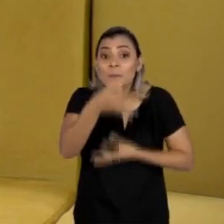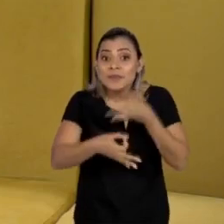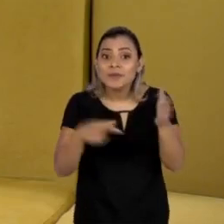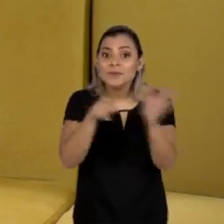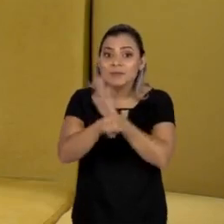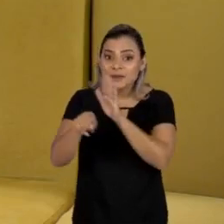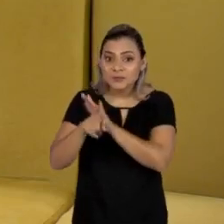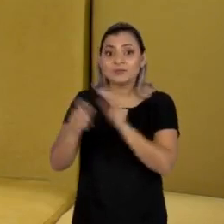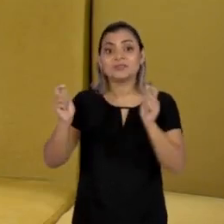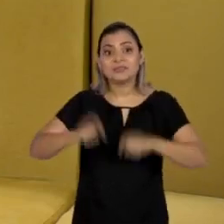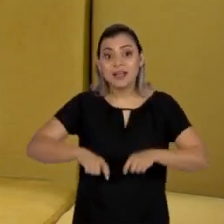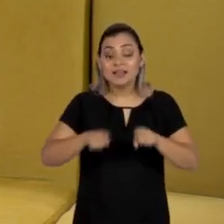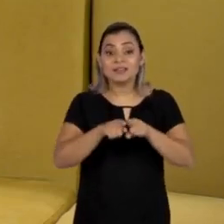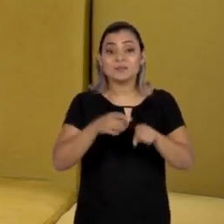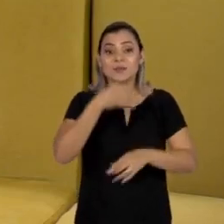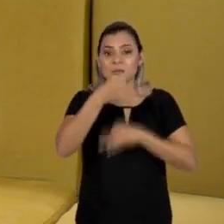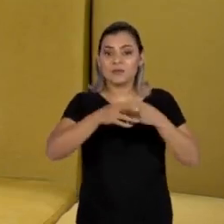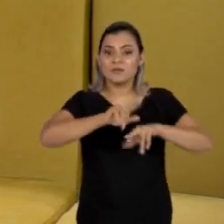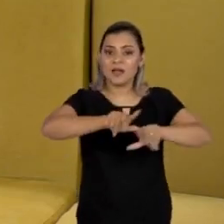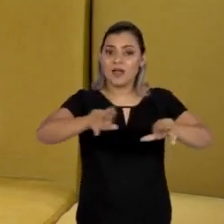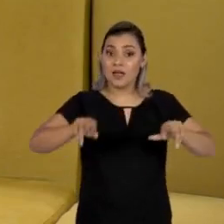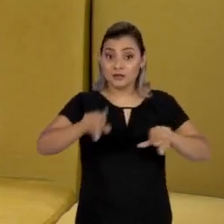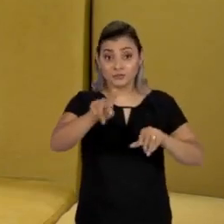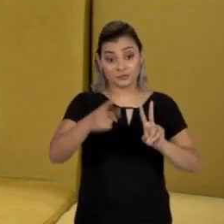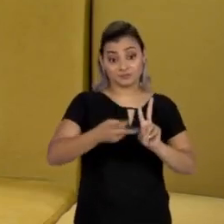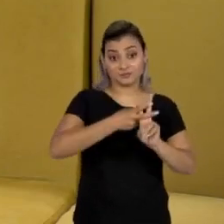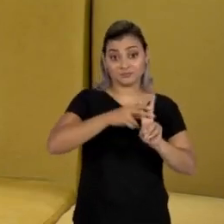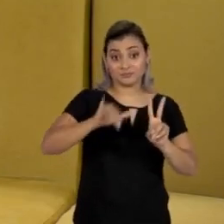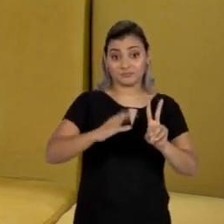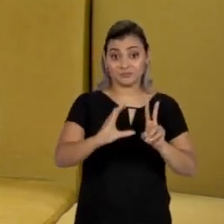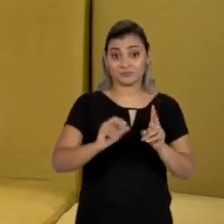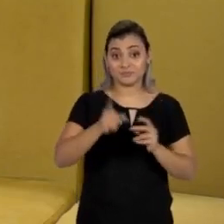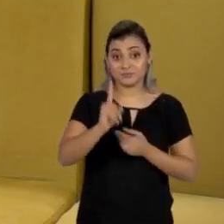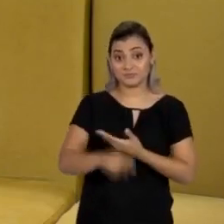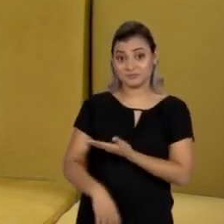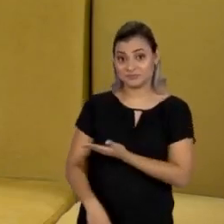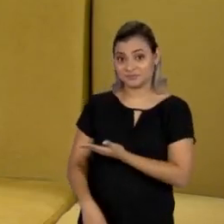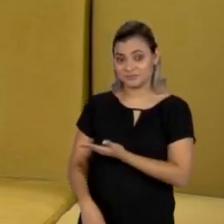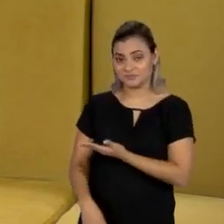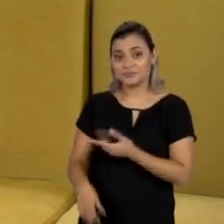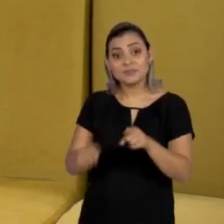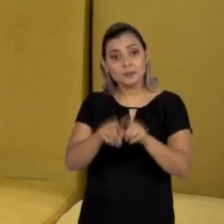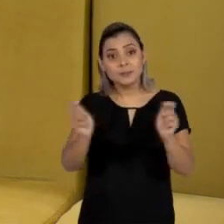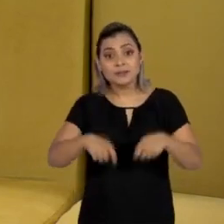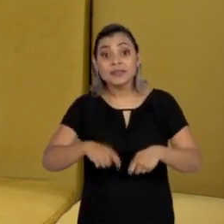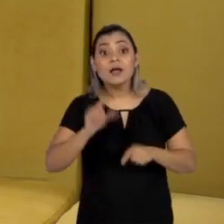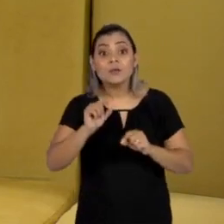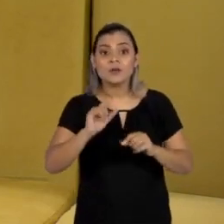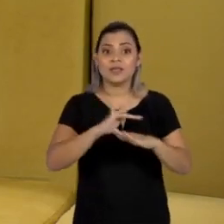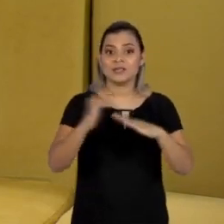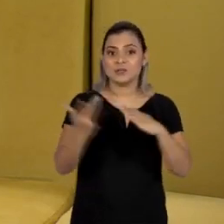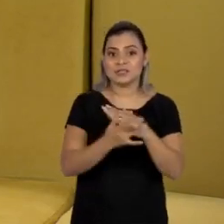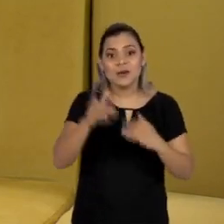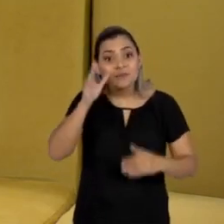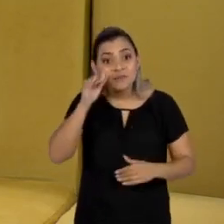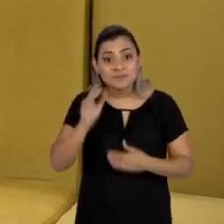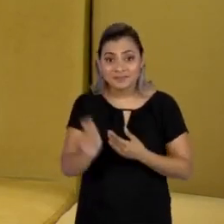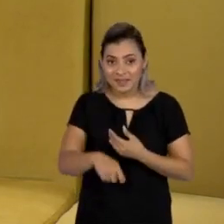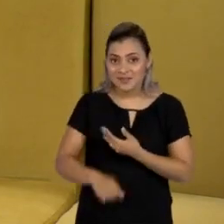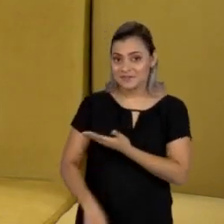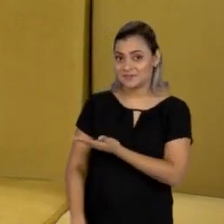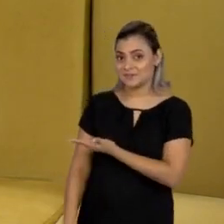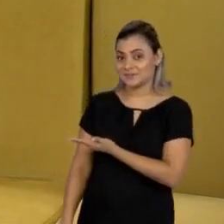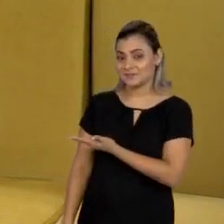suas perguntas e os seus comentários. É só usar a hashtag JC1. E você pode nos acompanhar nas redes sociais. O